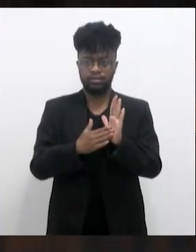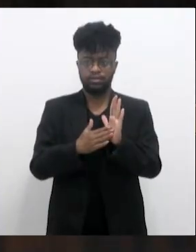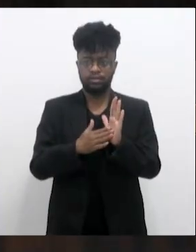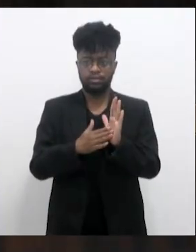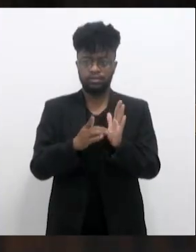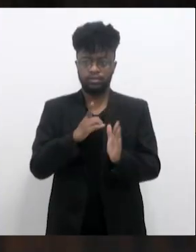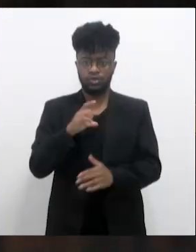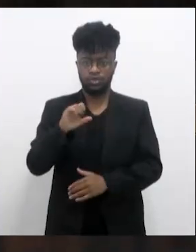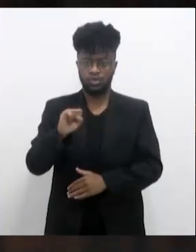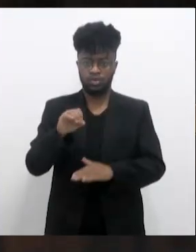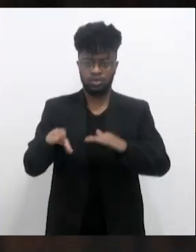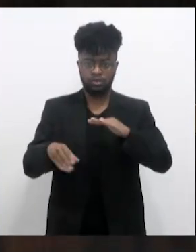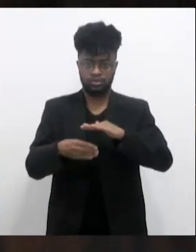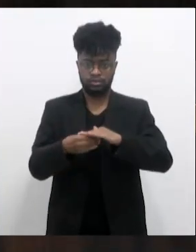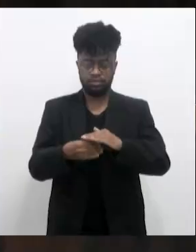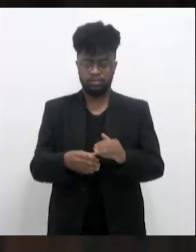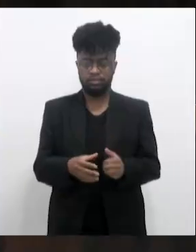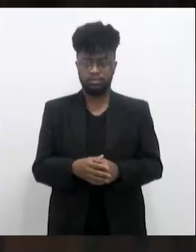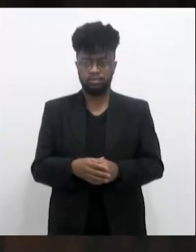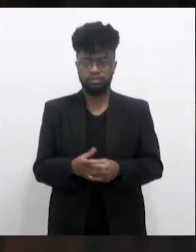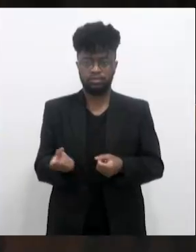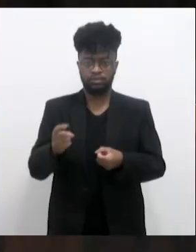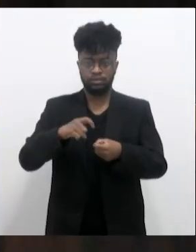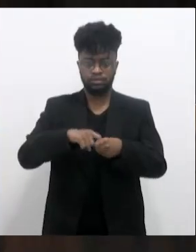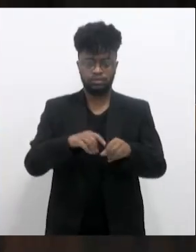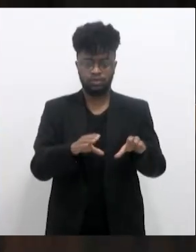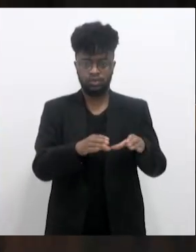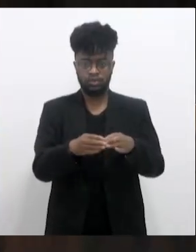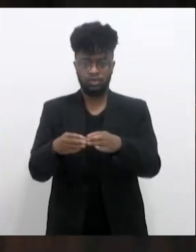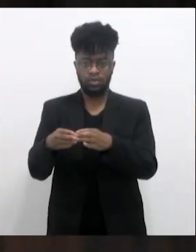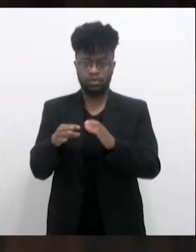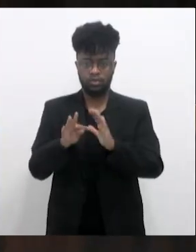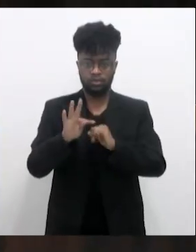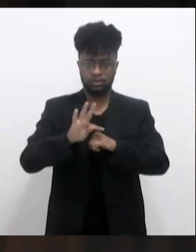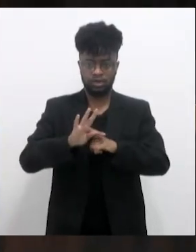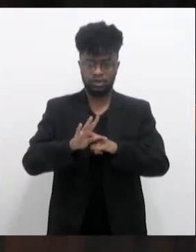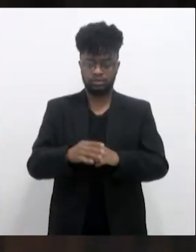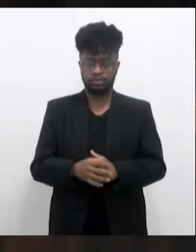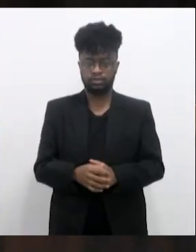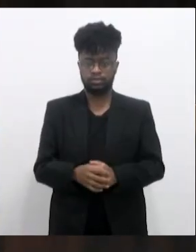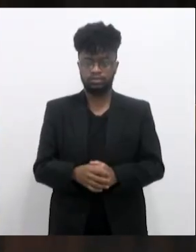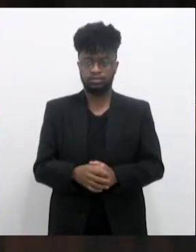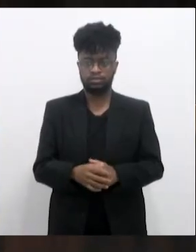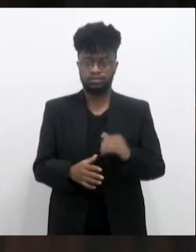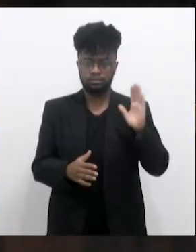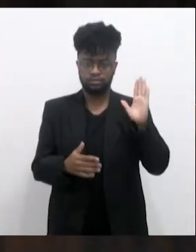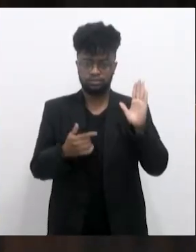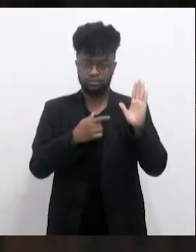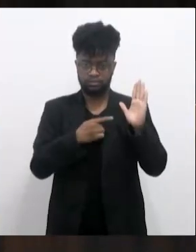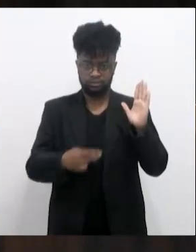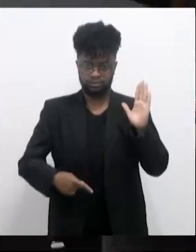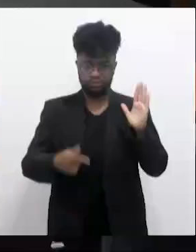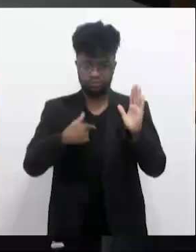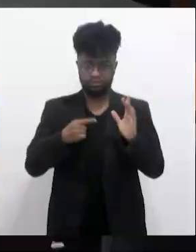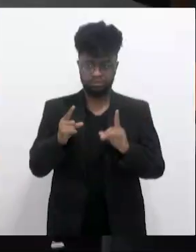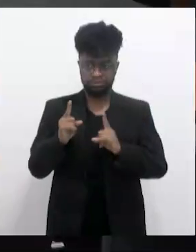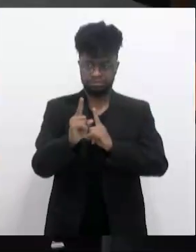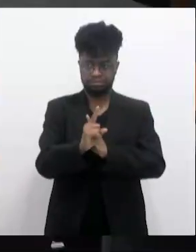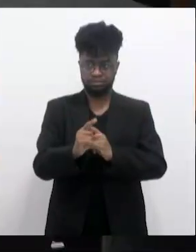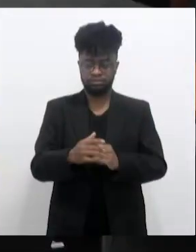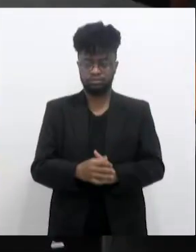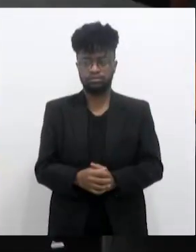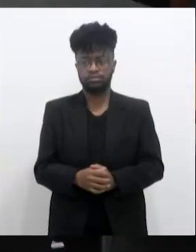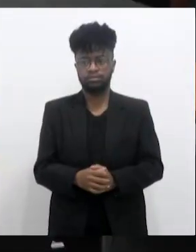recebeu 8 emendas e retorna às comissões técnicas. Presidente, pela ordem. Deputado